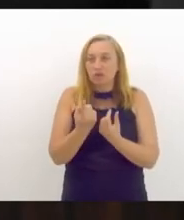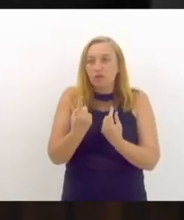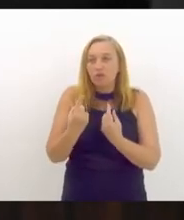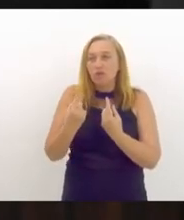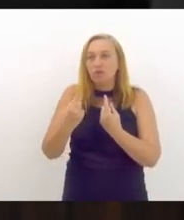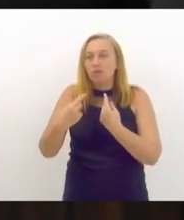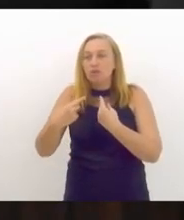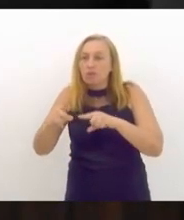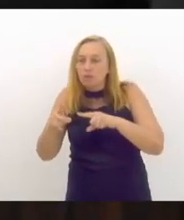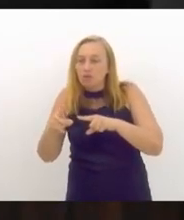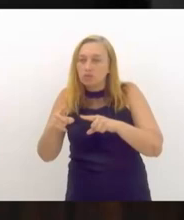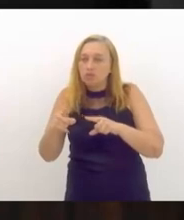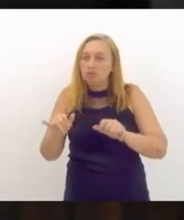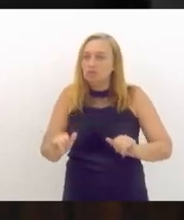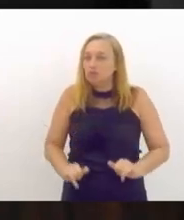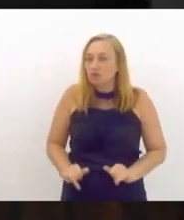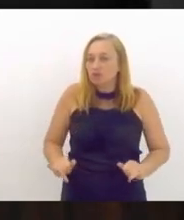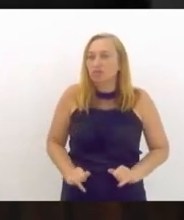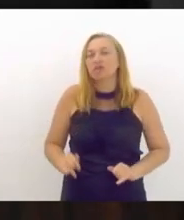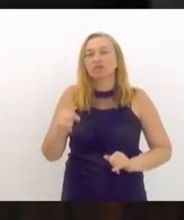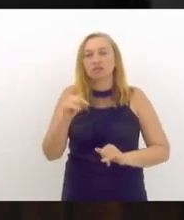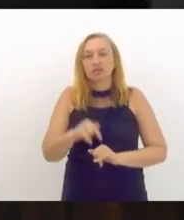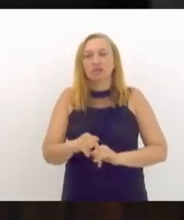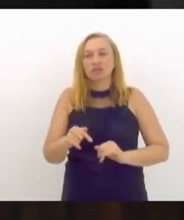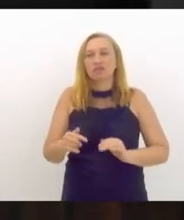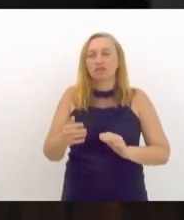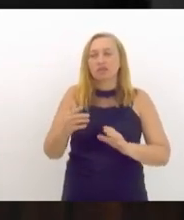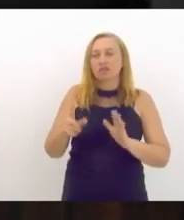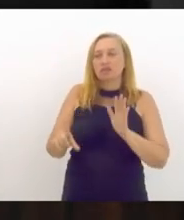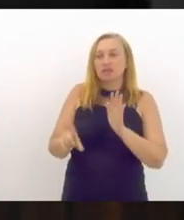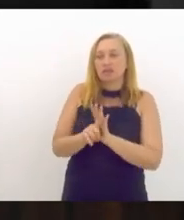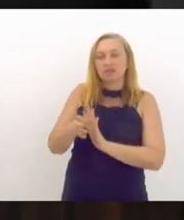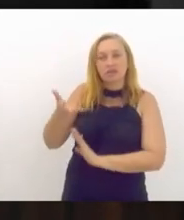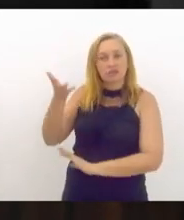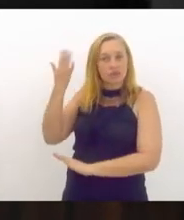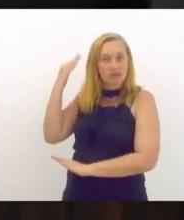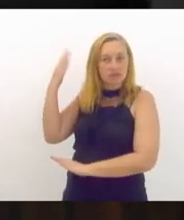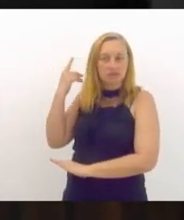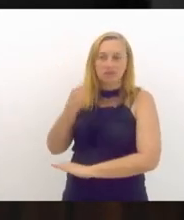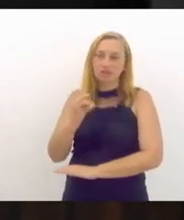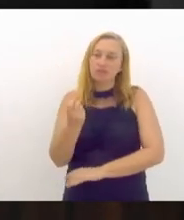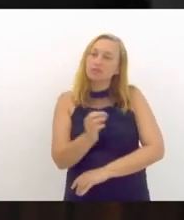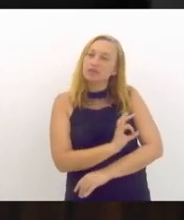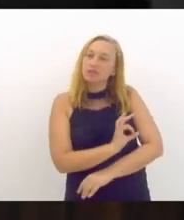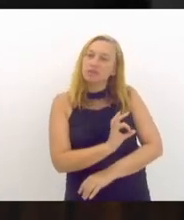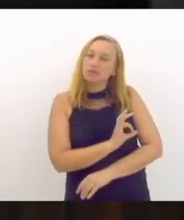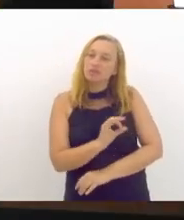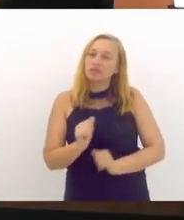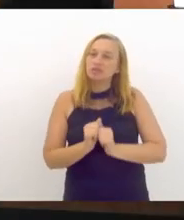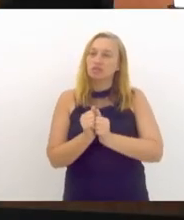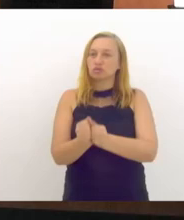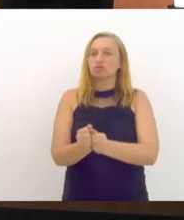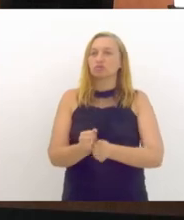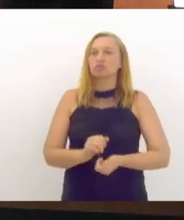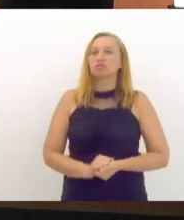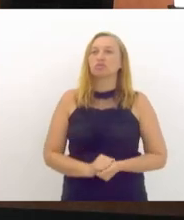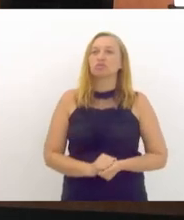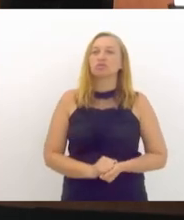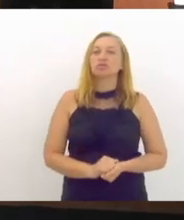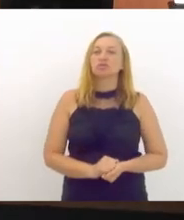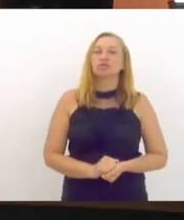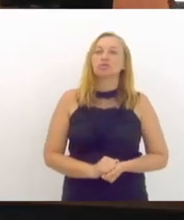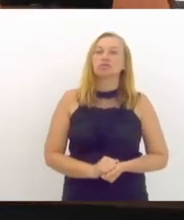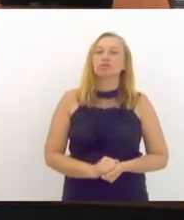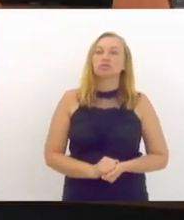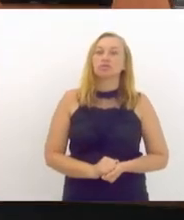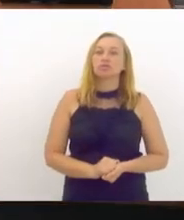que foi um trabalho árduo nosso aqui na legislatura passada, com o comando da deputada Marta Rocha à frente, desse combate